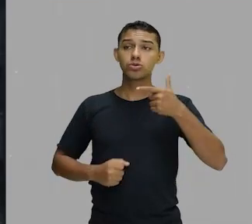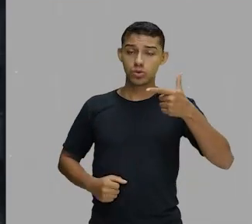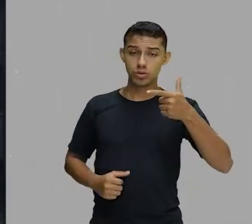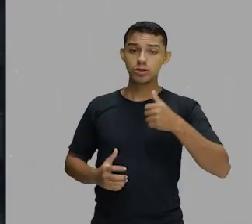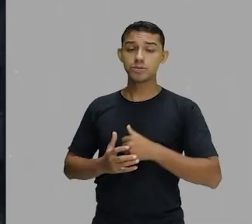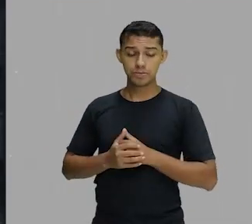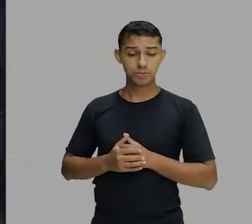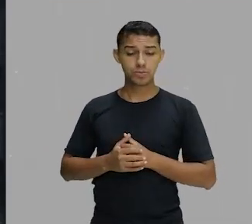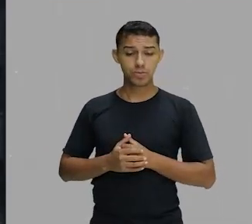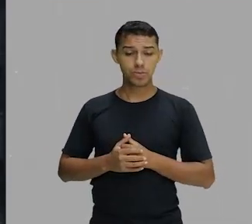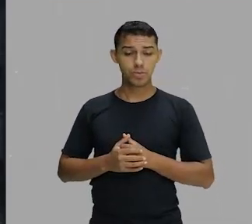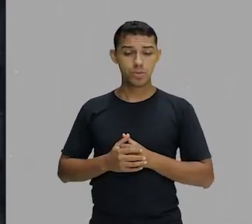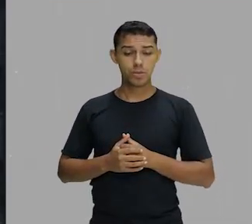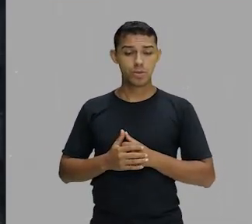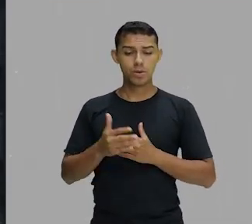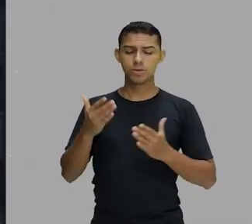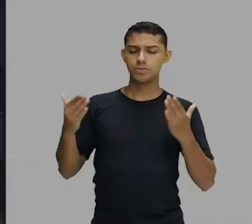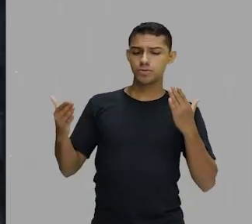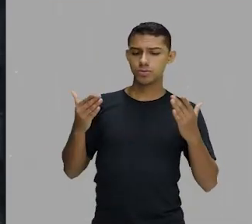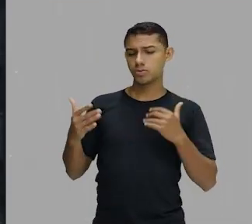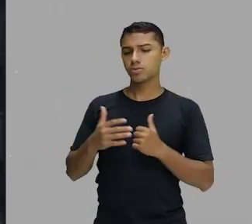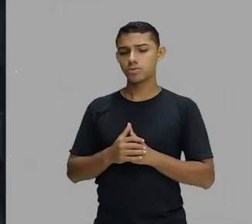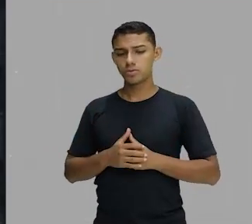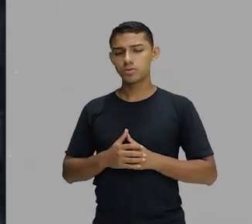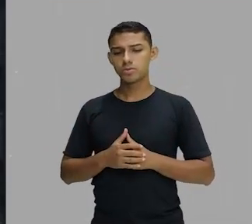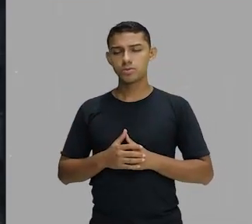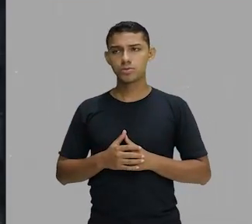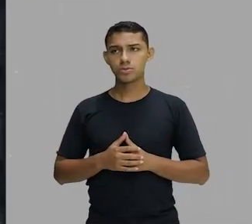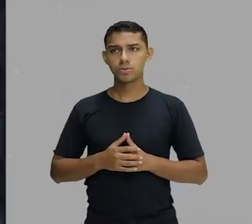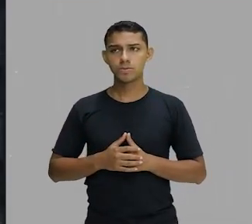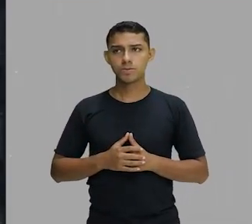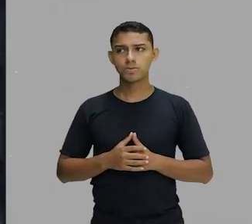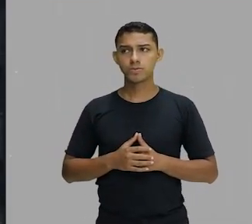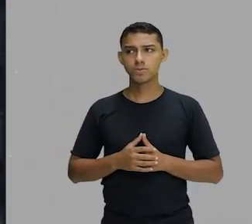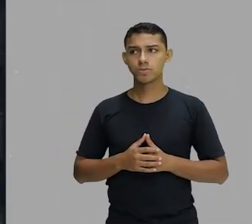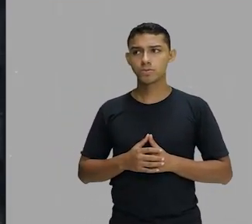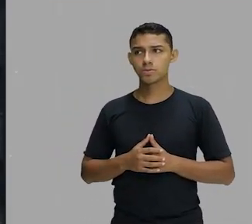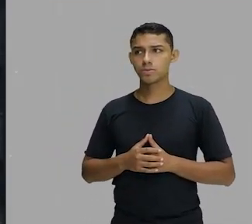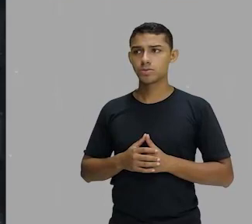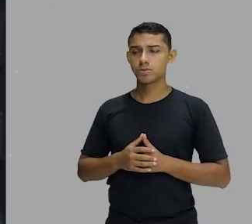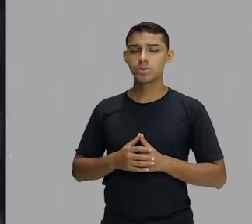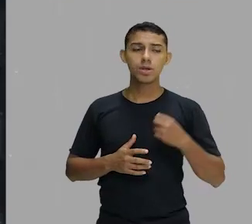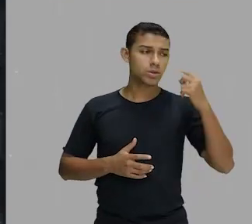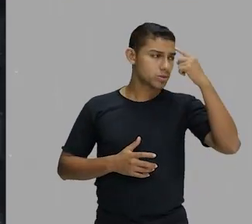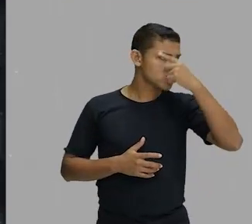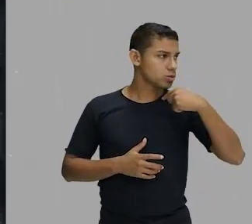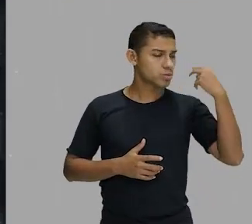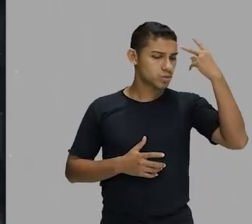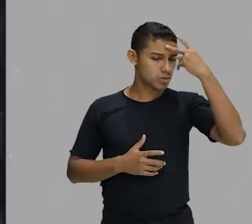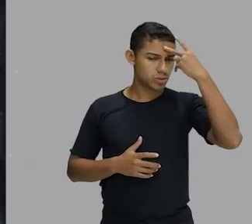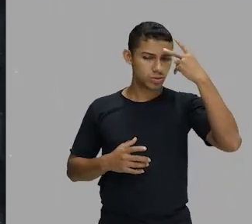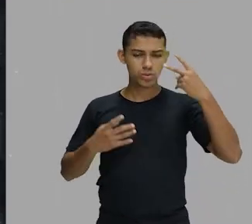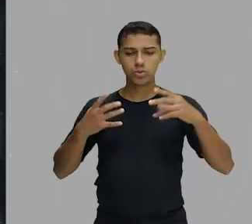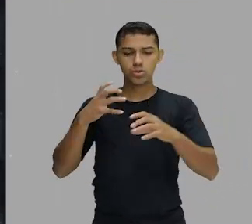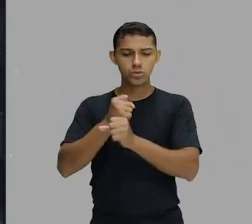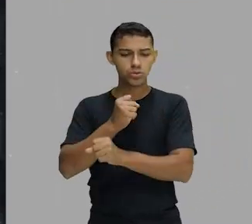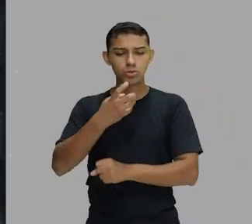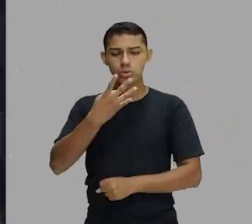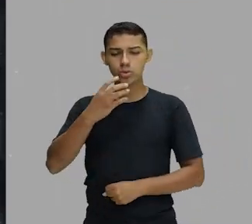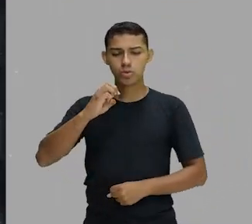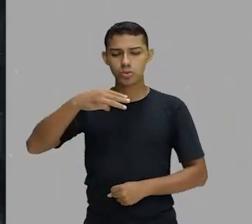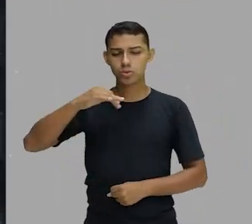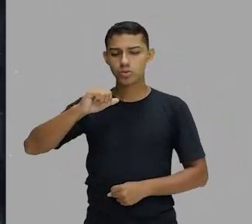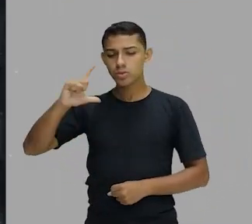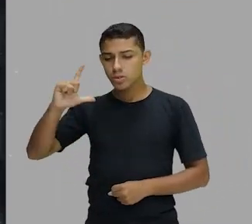Se eu for comparar o próximo, há 2 horas com um total de 4.000 bactérias.